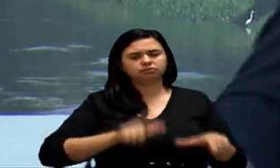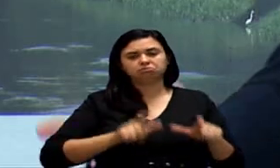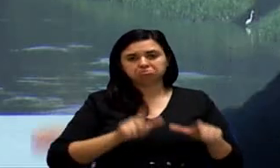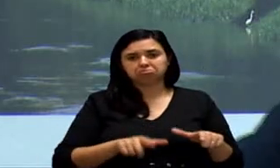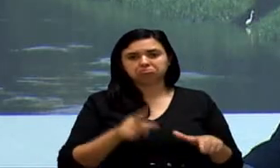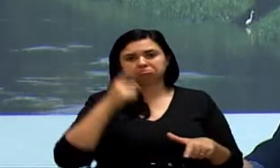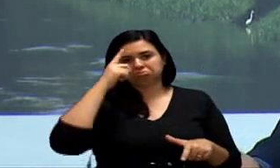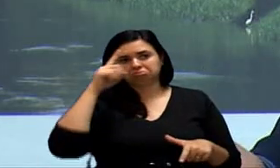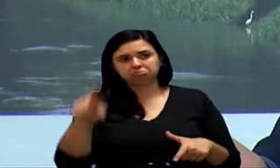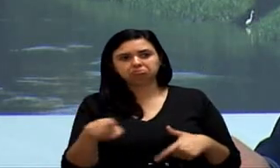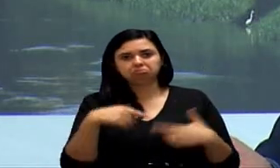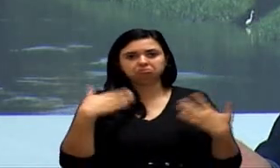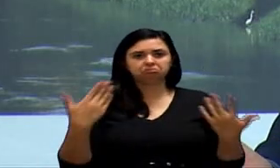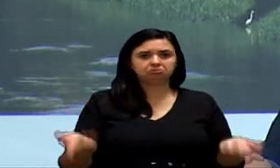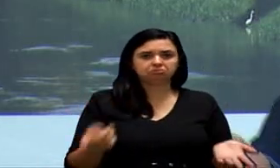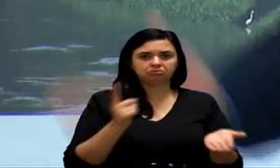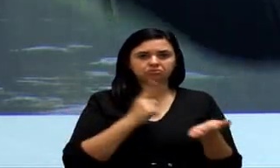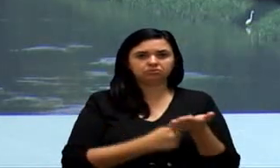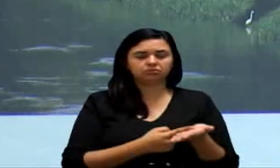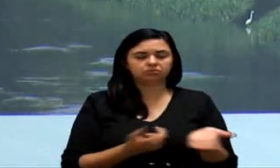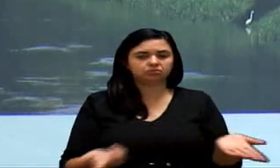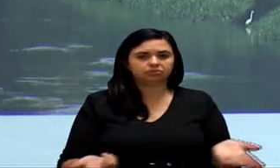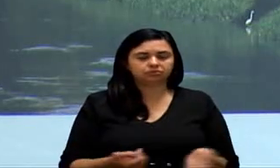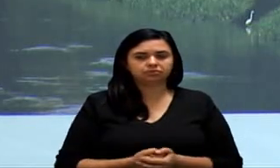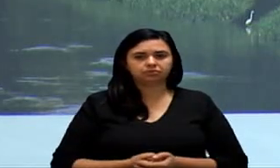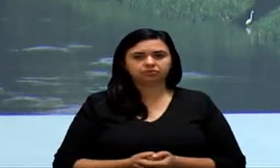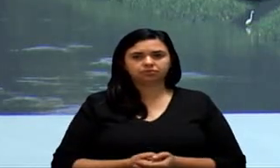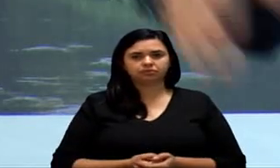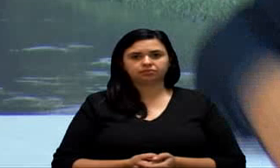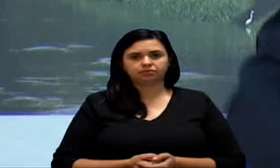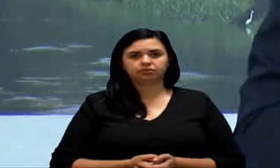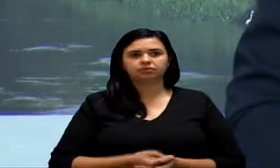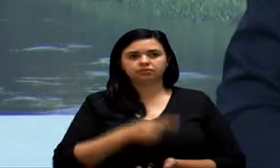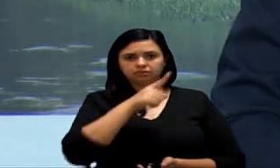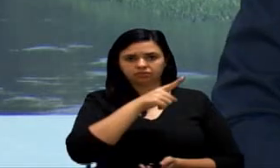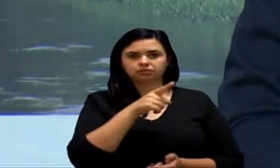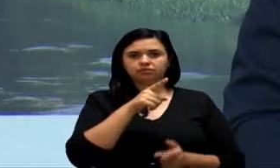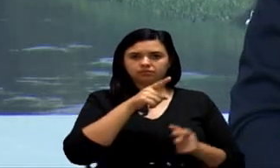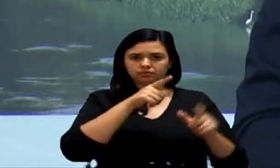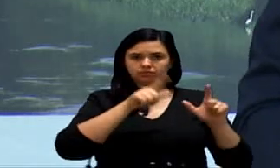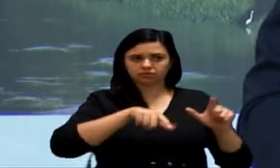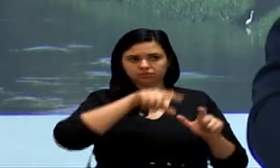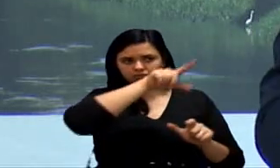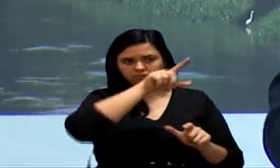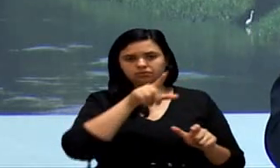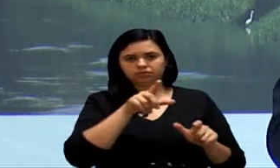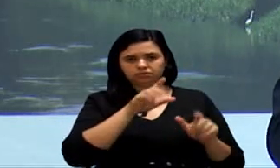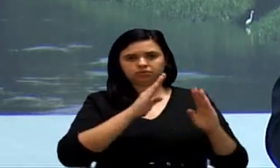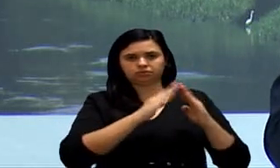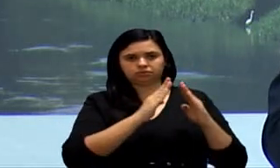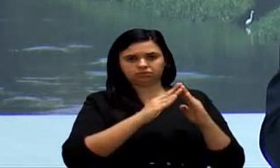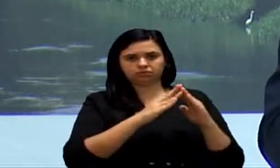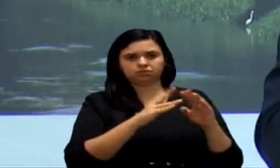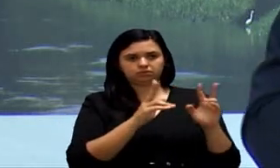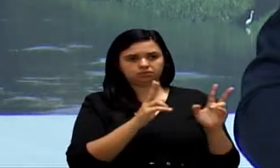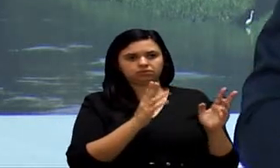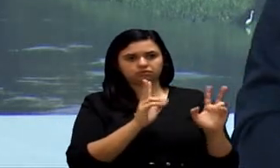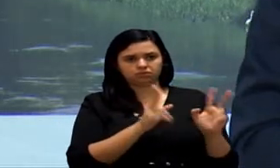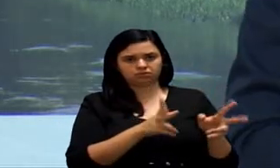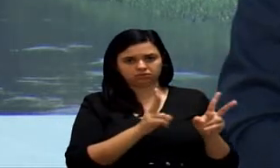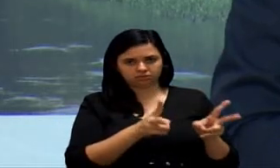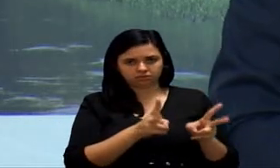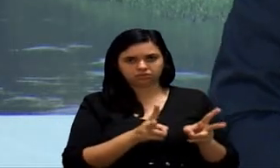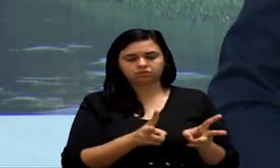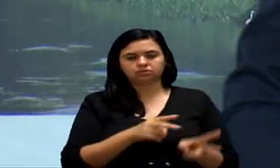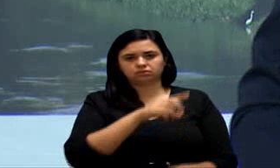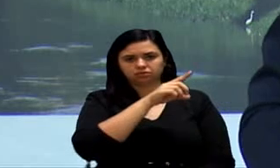Porque aonde eu venho lá, Rodrigo do Treviso? Moro lá ainda na região do Ipanema Ville. A gente vem de carro cedo. A gente vê o